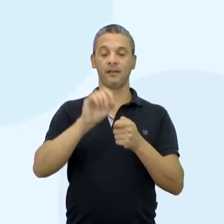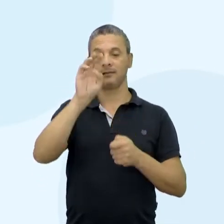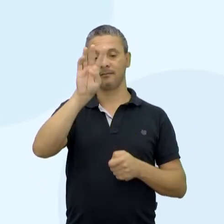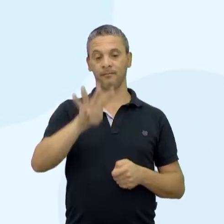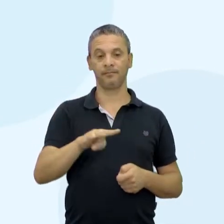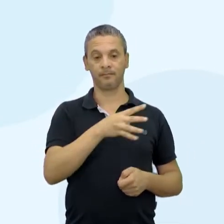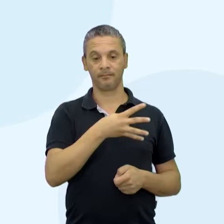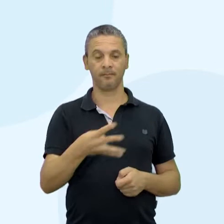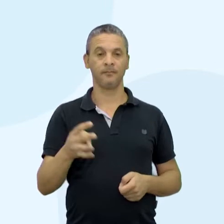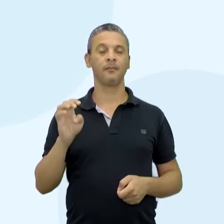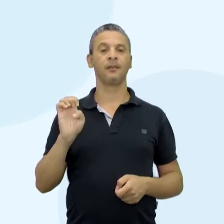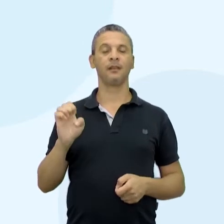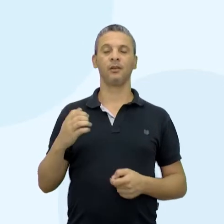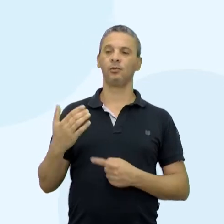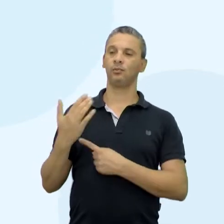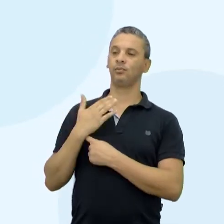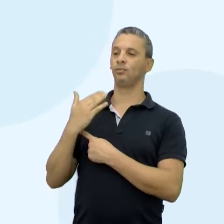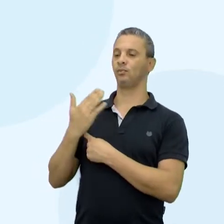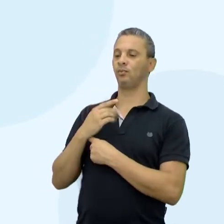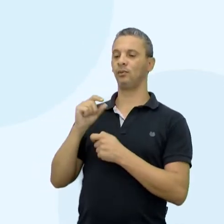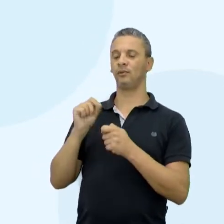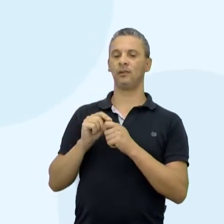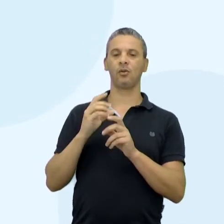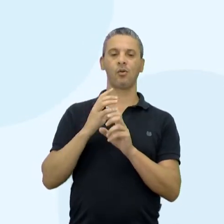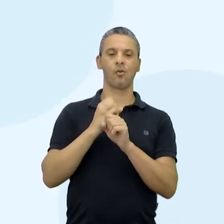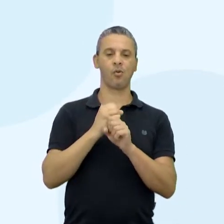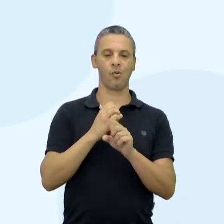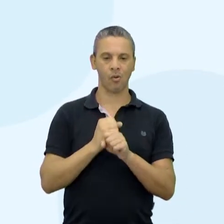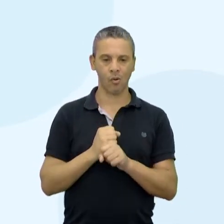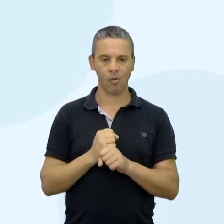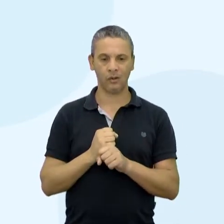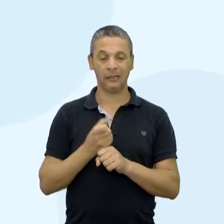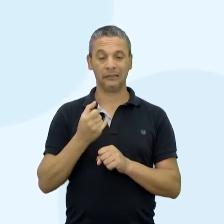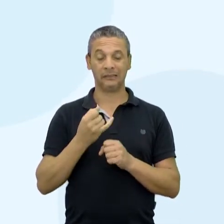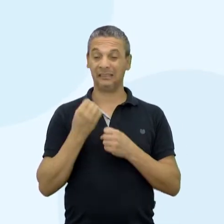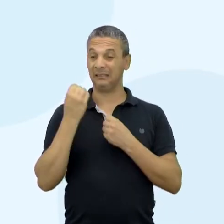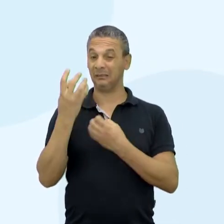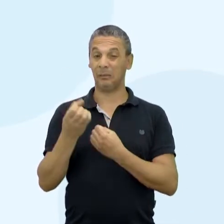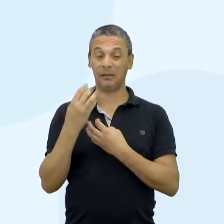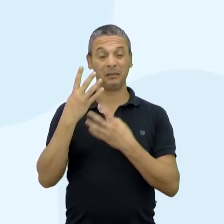que ela pode nos ajudar na hora de fazer uma conta? Se tiver muitos